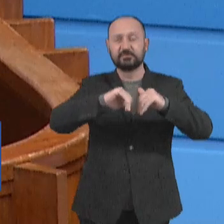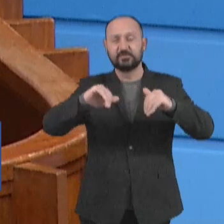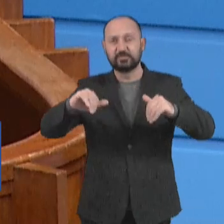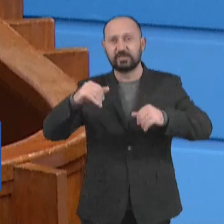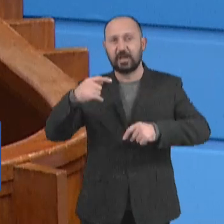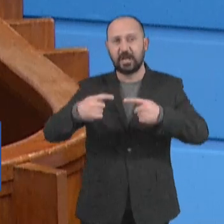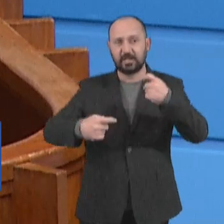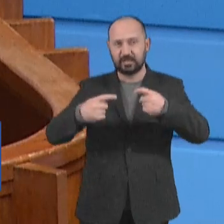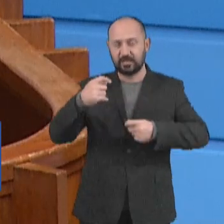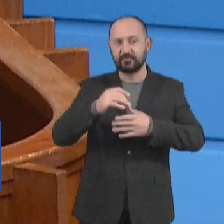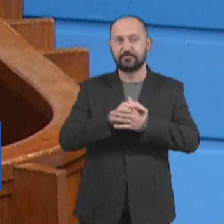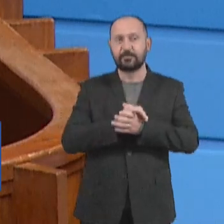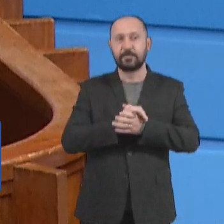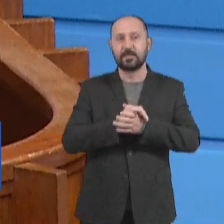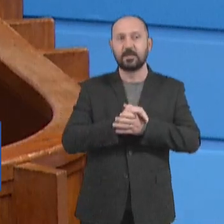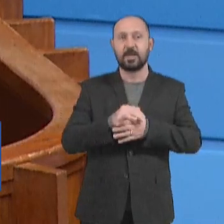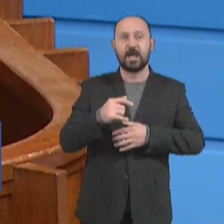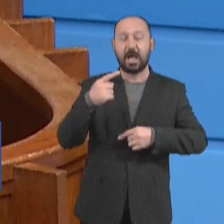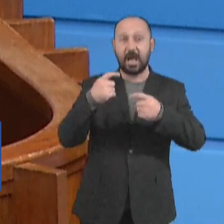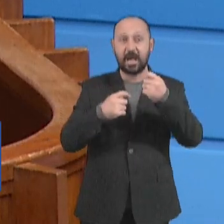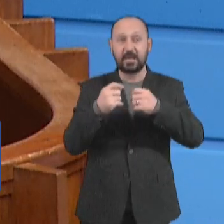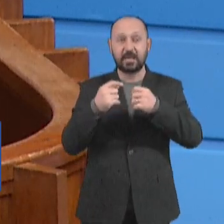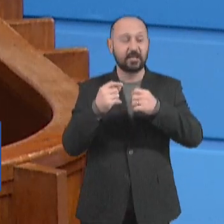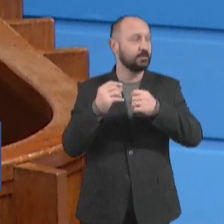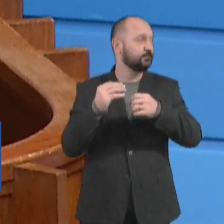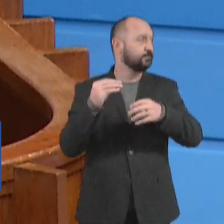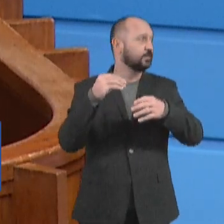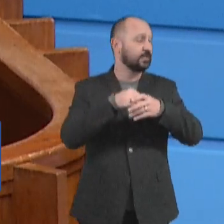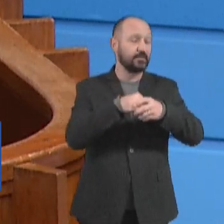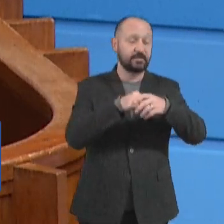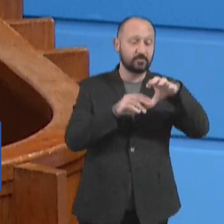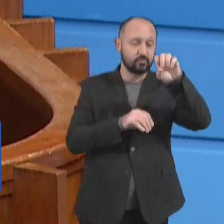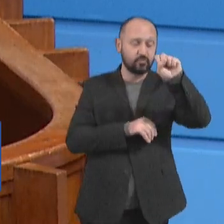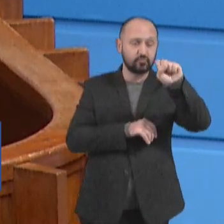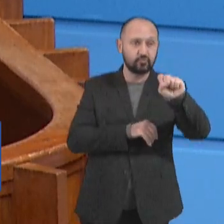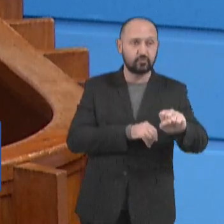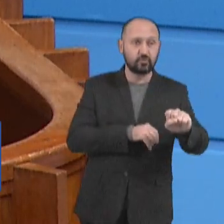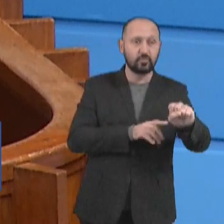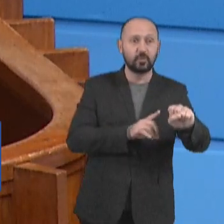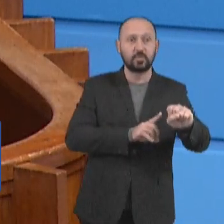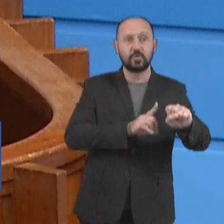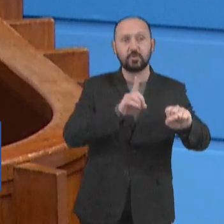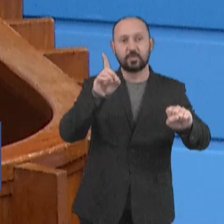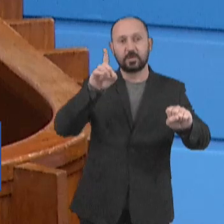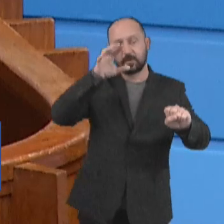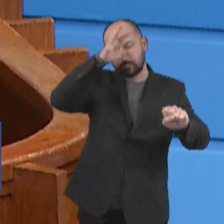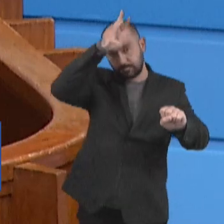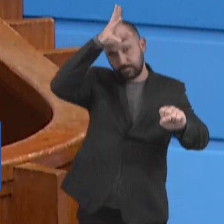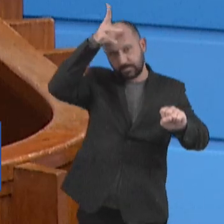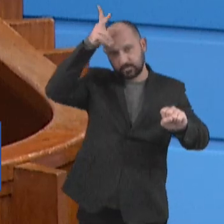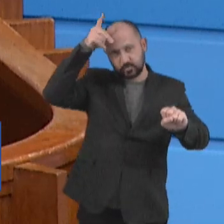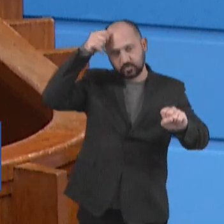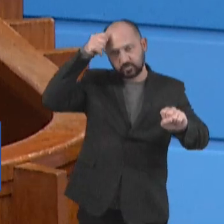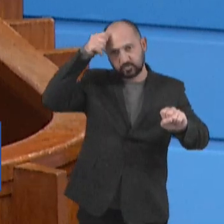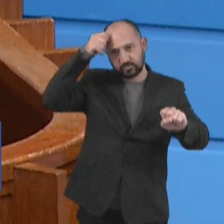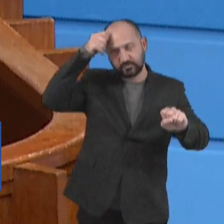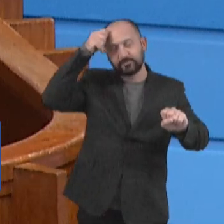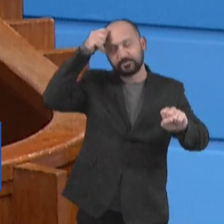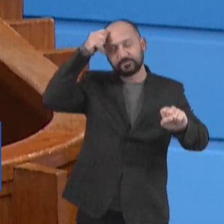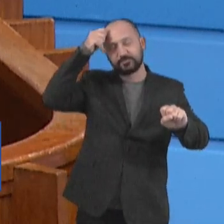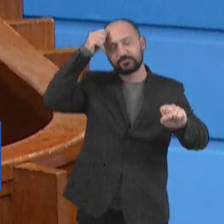guerra. Então, a guerra estava muito mais voltada para o sul do que propriamente para Mato Grosso,